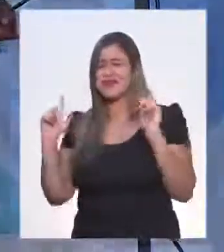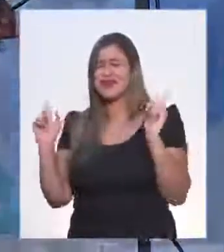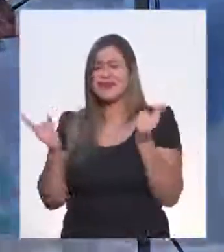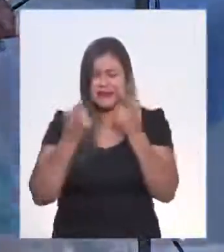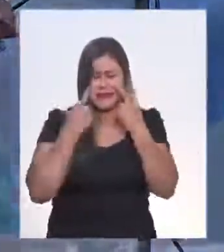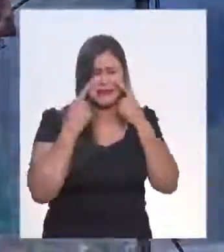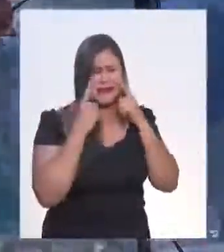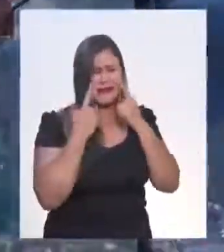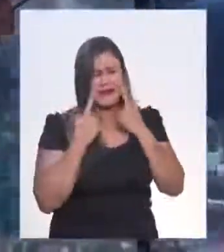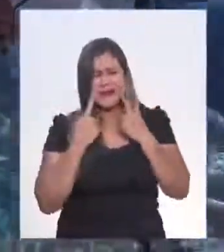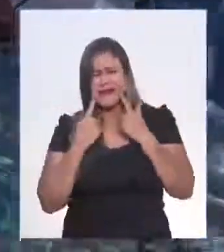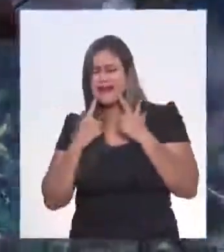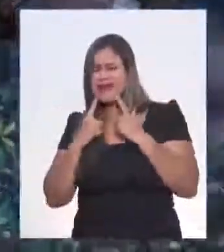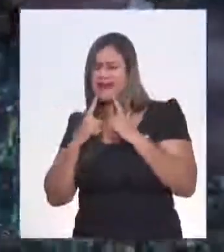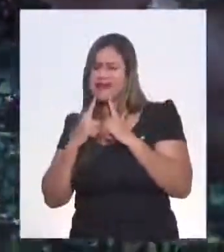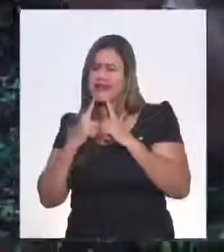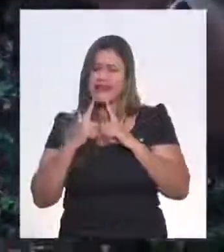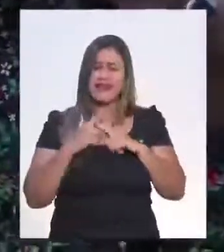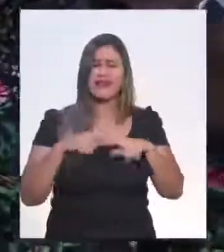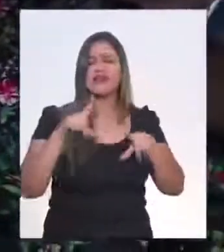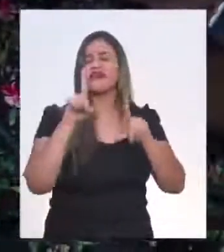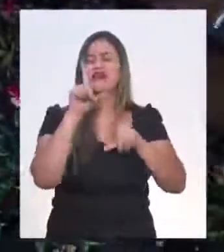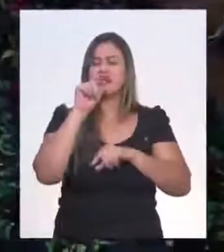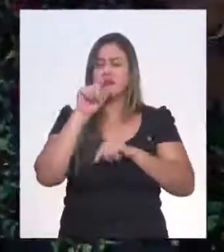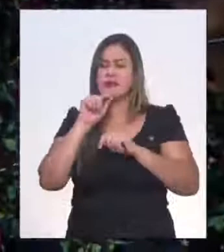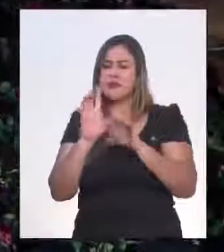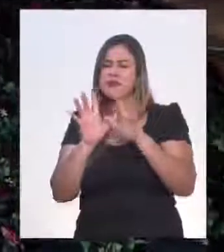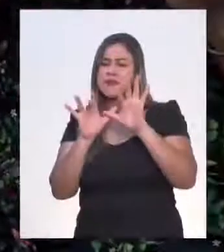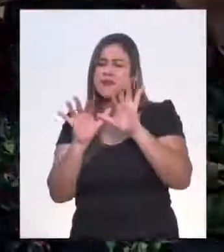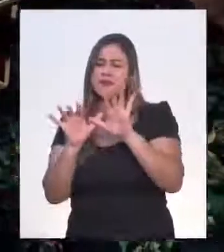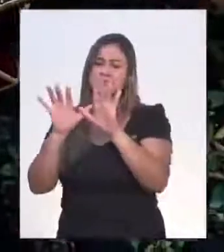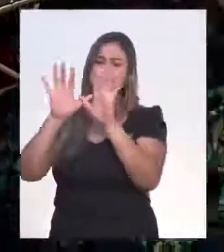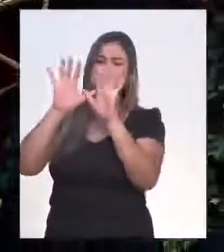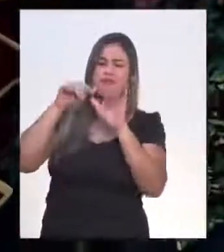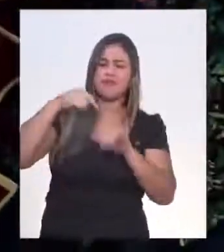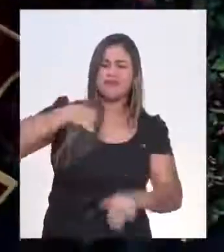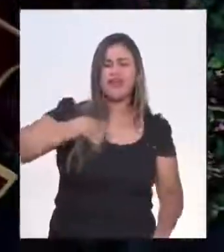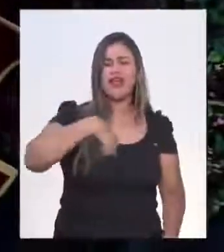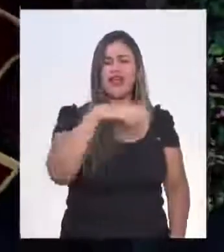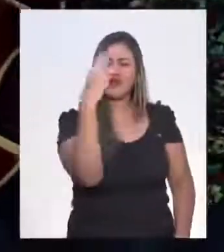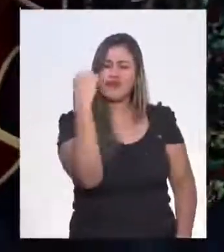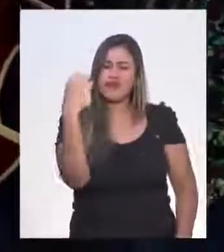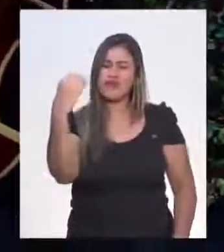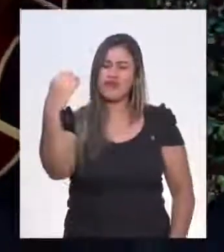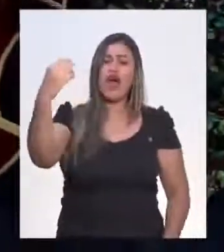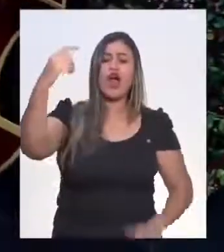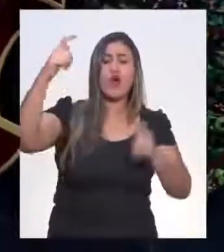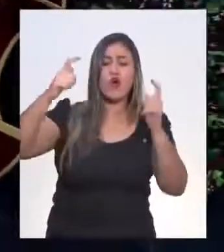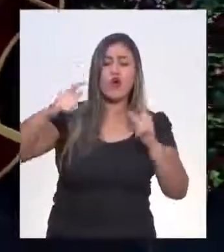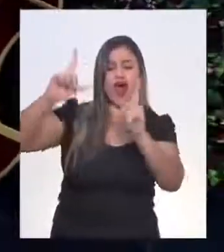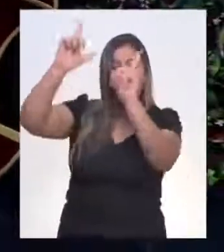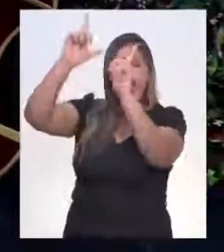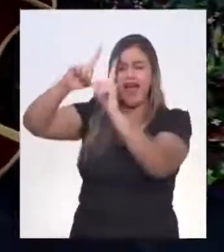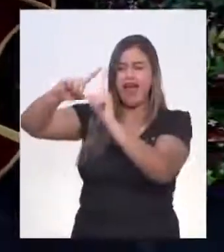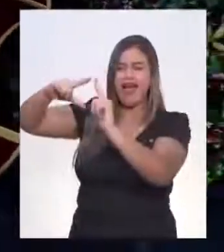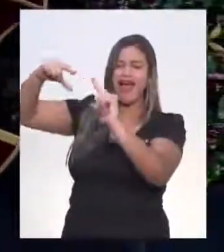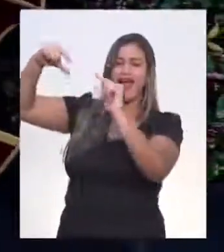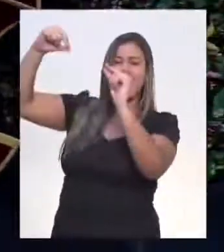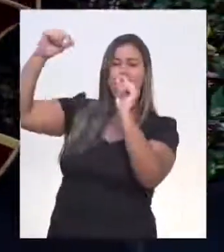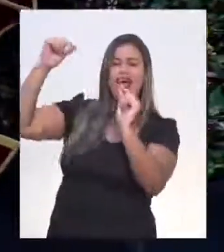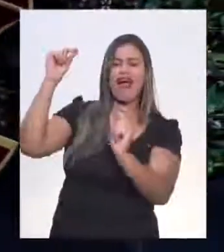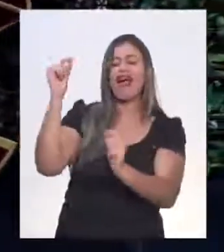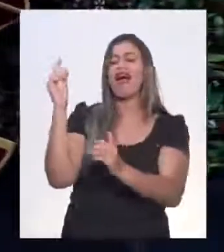melancolia Caçarola pássaros eu vou viajar para lua para ter